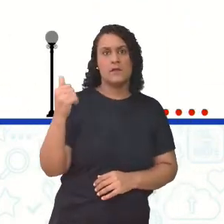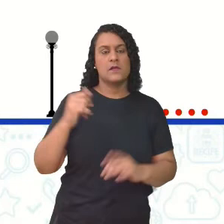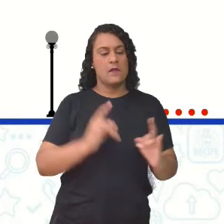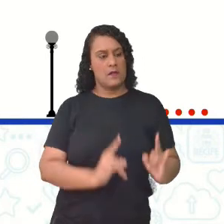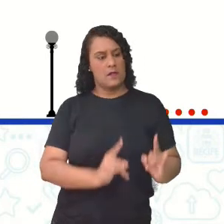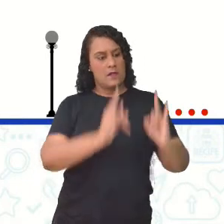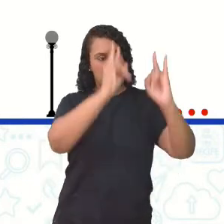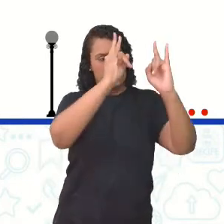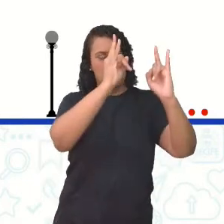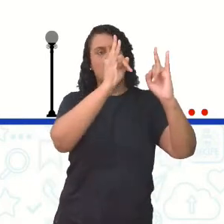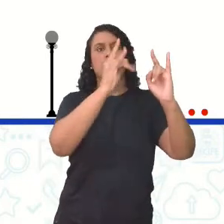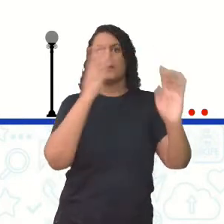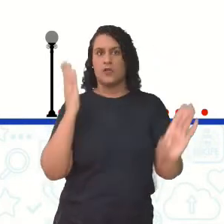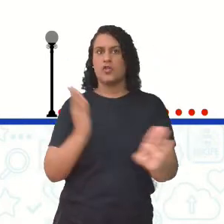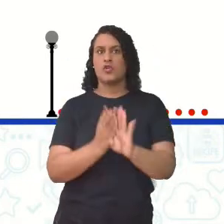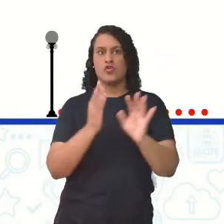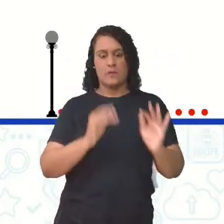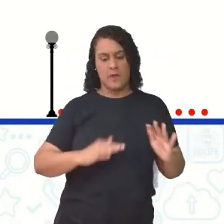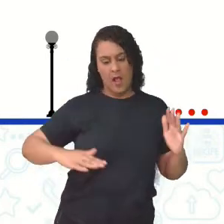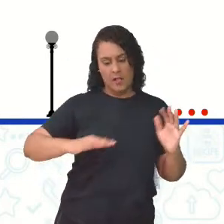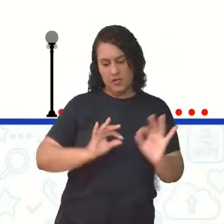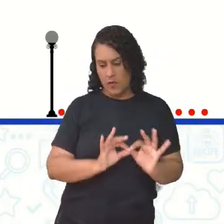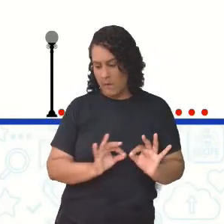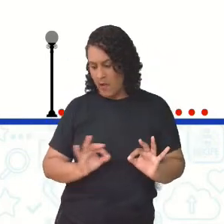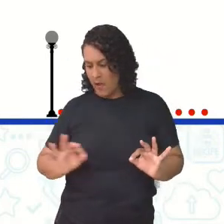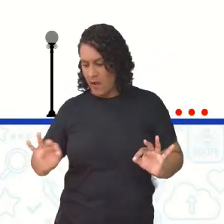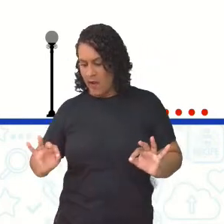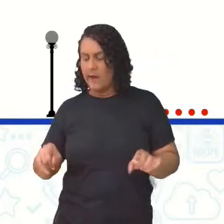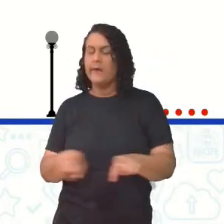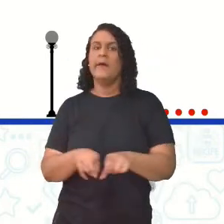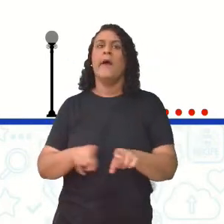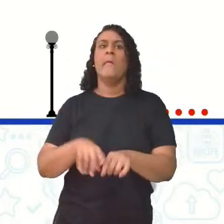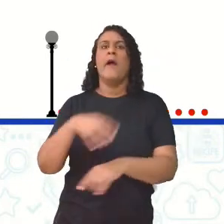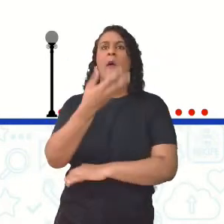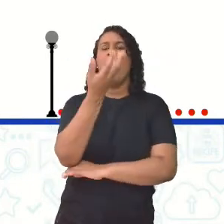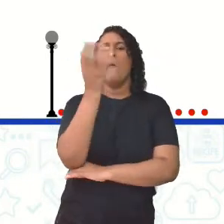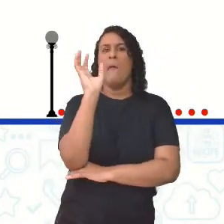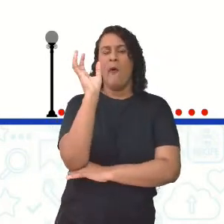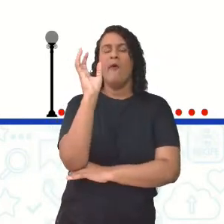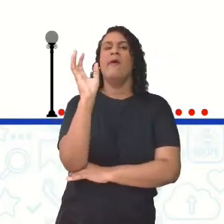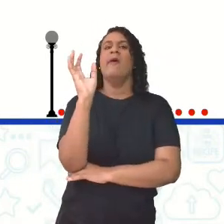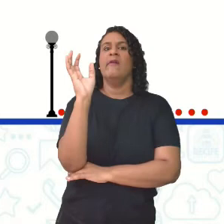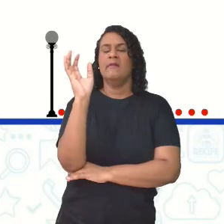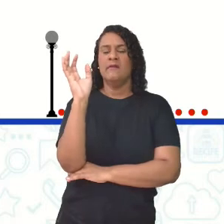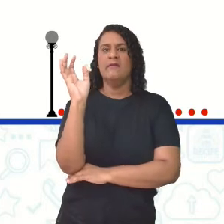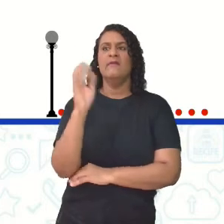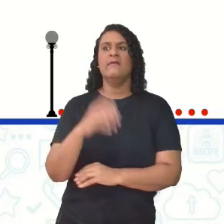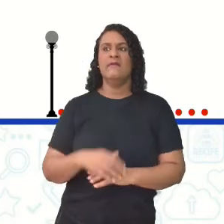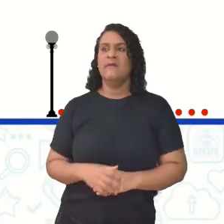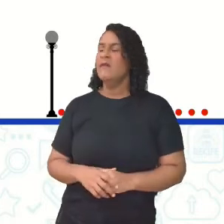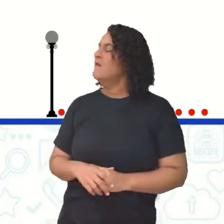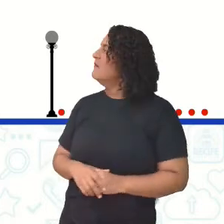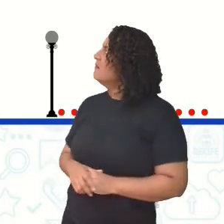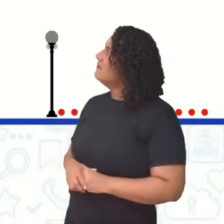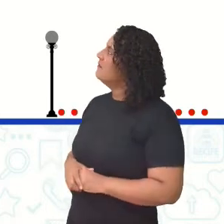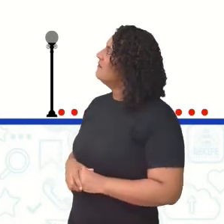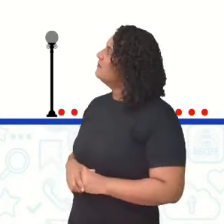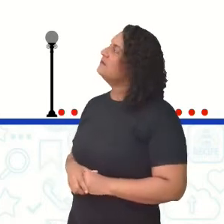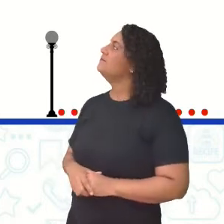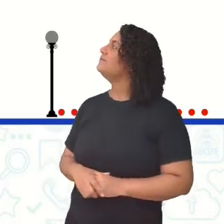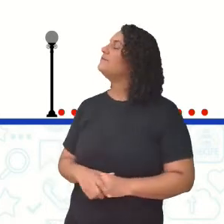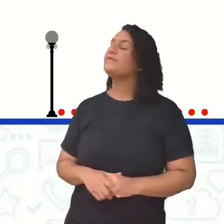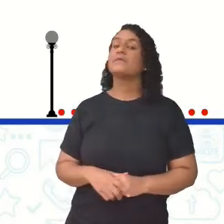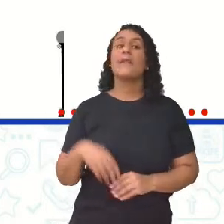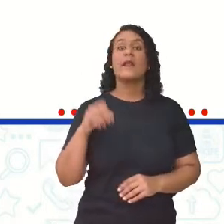prédio, eu consigo descobrir, e consigo descobrir a sombra do poste específico que está na sua tela. Observe. E